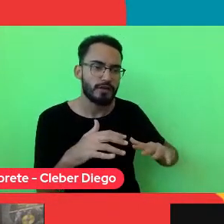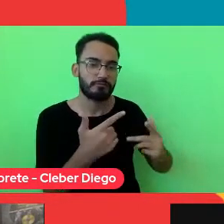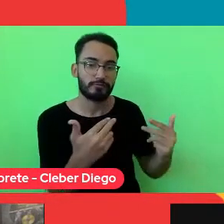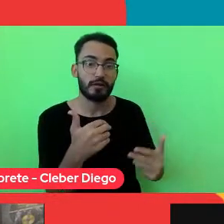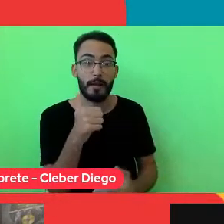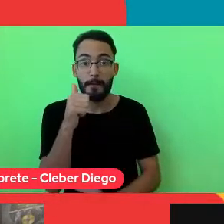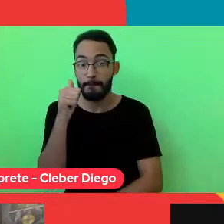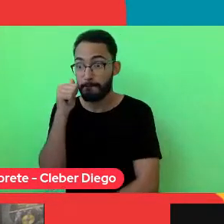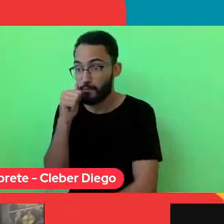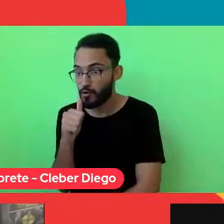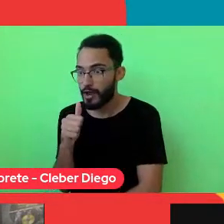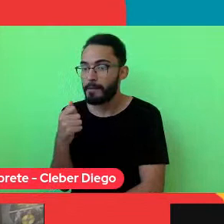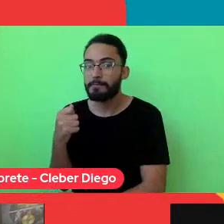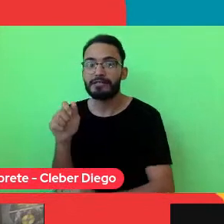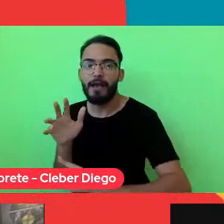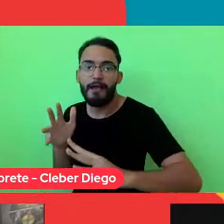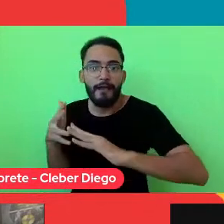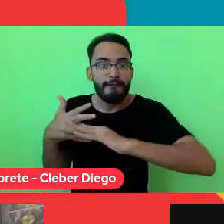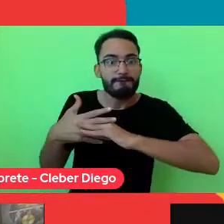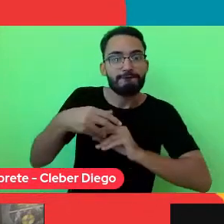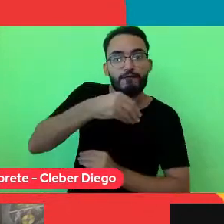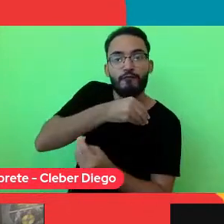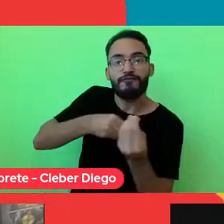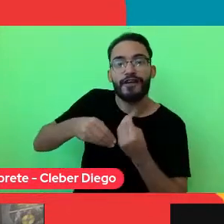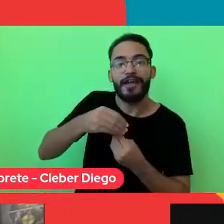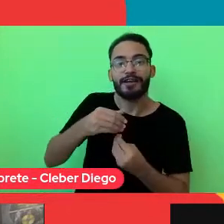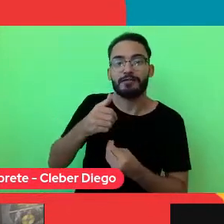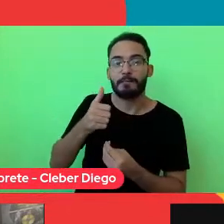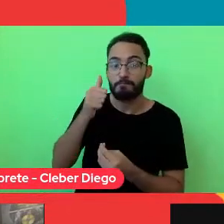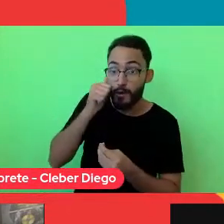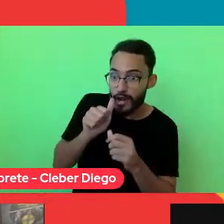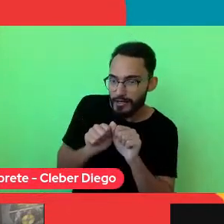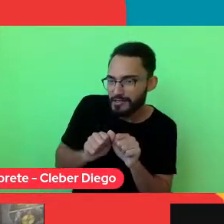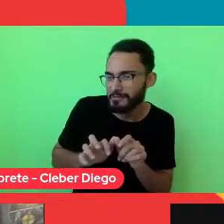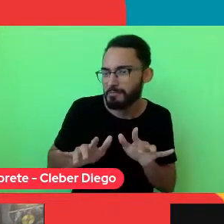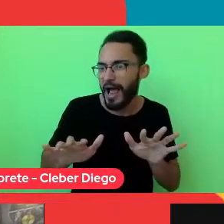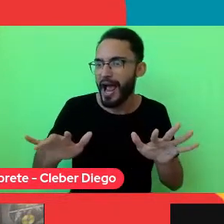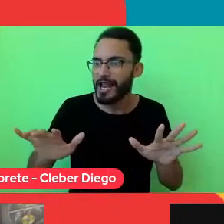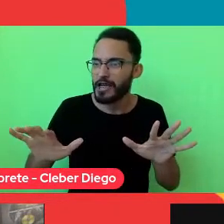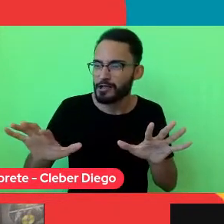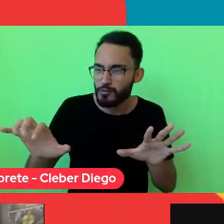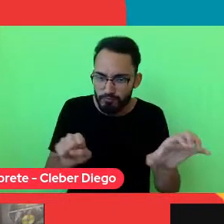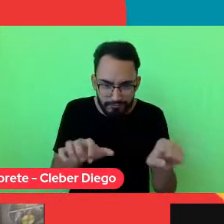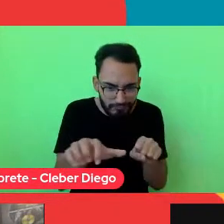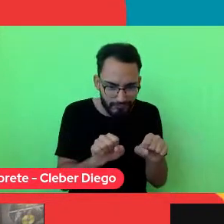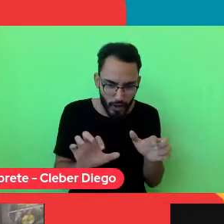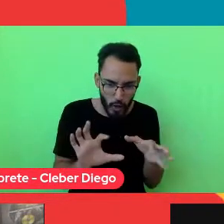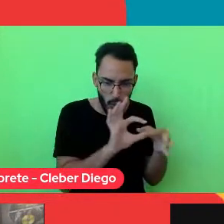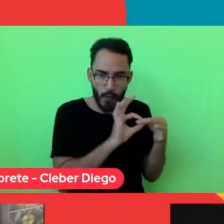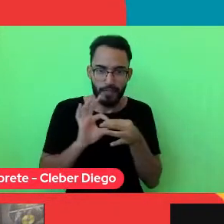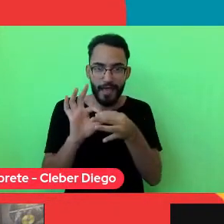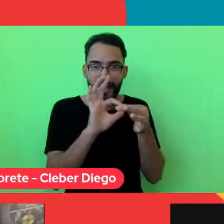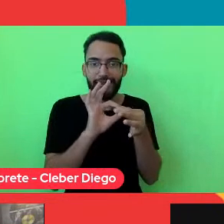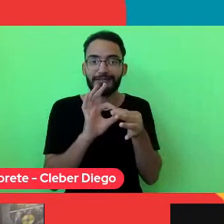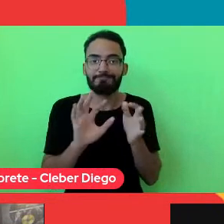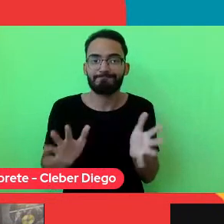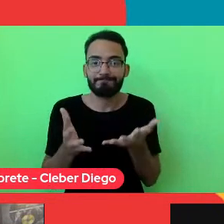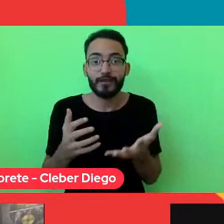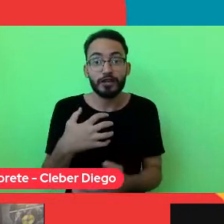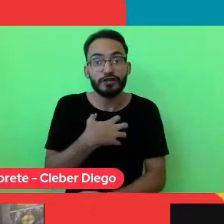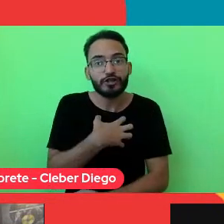do envolver. A mulher, ela se espalha, né? Ela se espalha, ela conecta as coisas e faz as coisas andarem de um